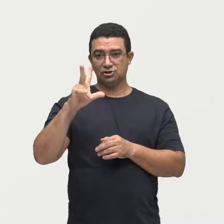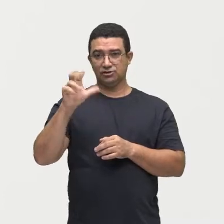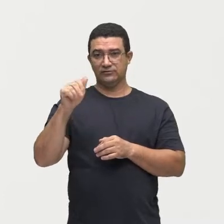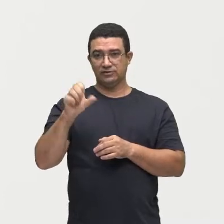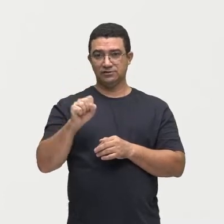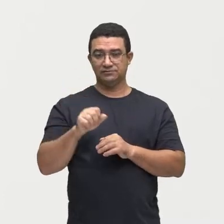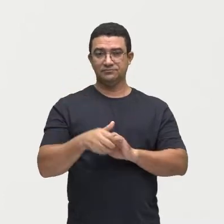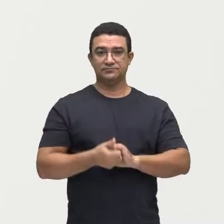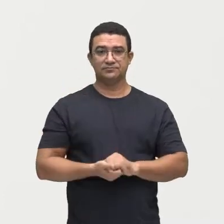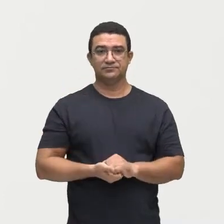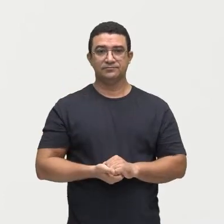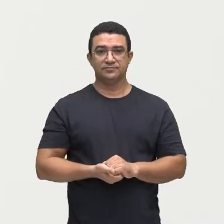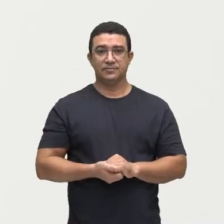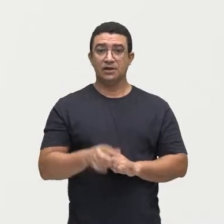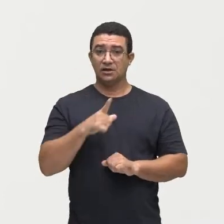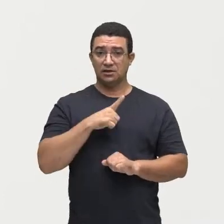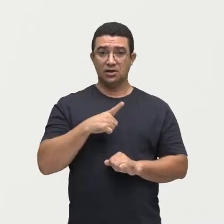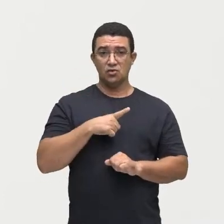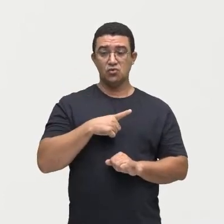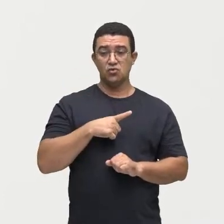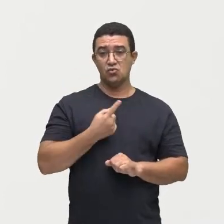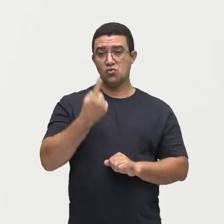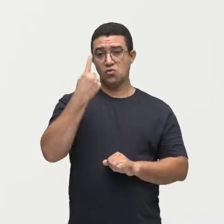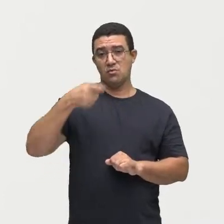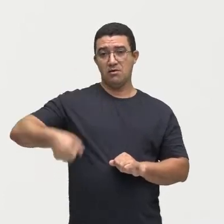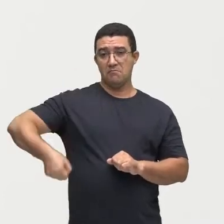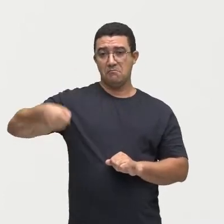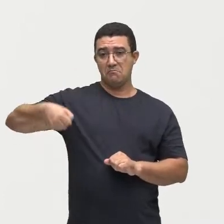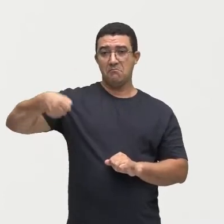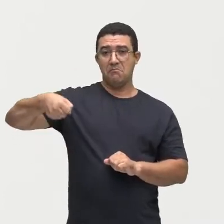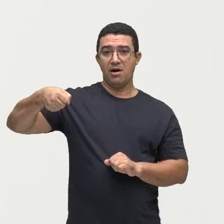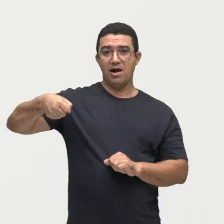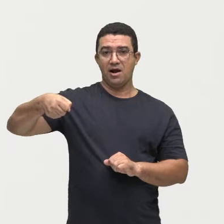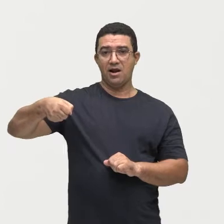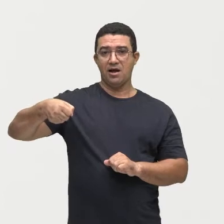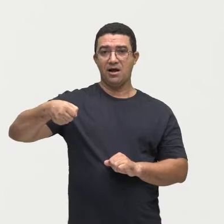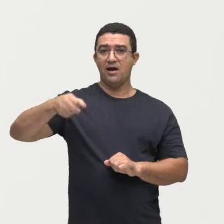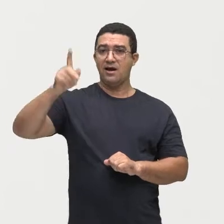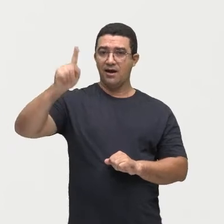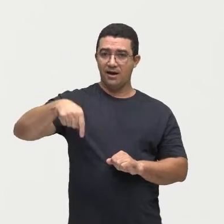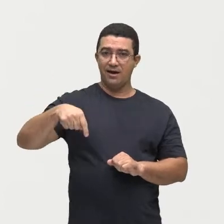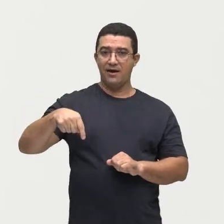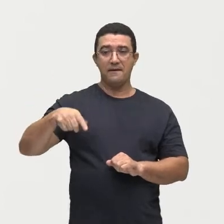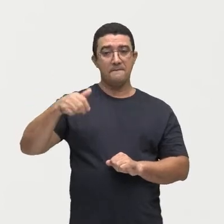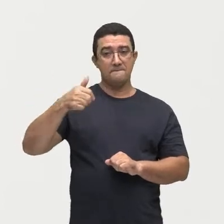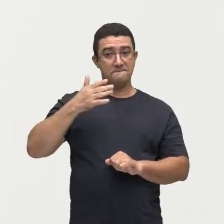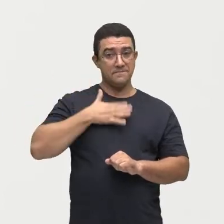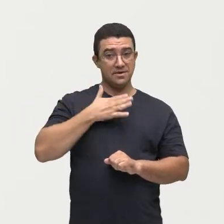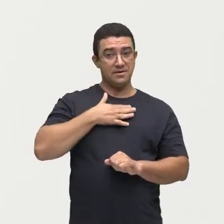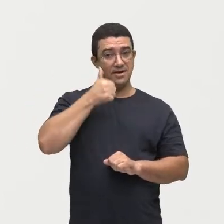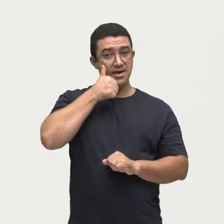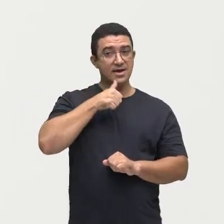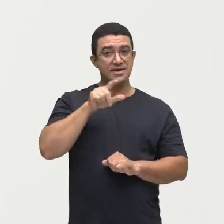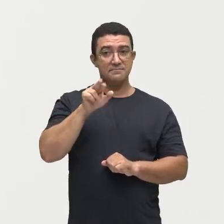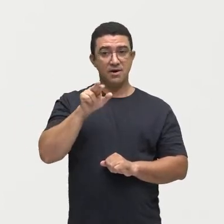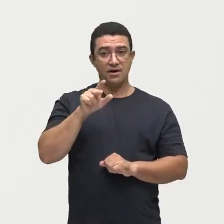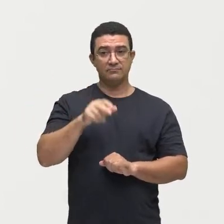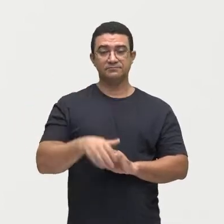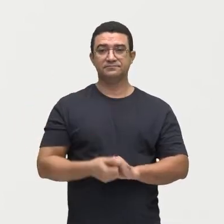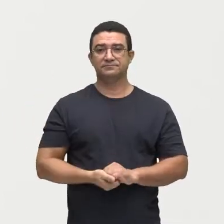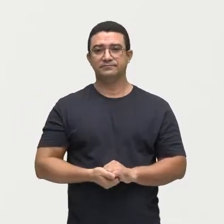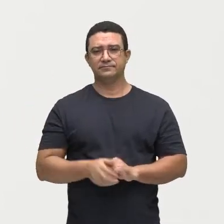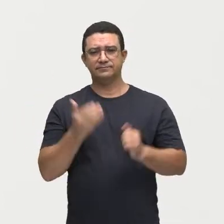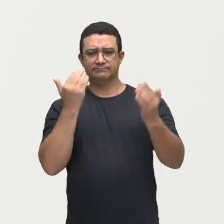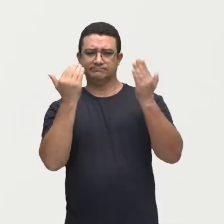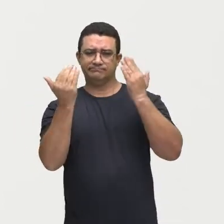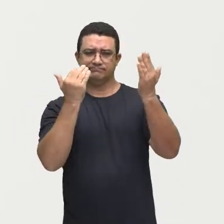exemplo. Tenho uma mala que era da minha irmã. Eu, observando aqui,